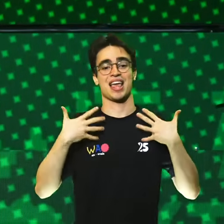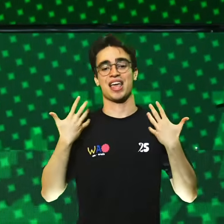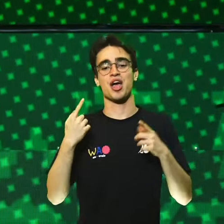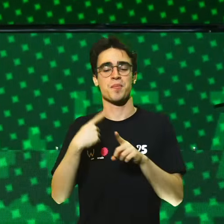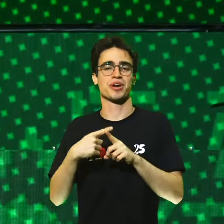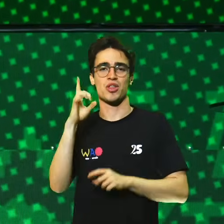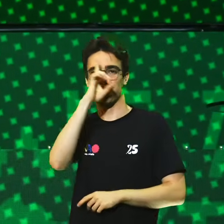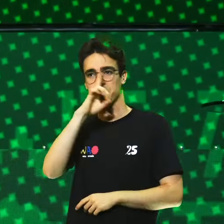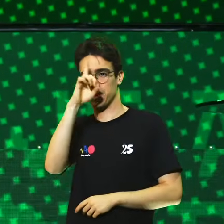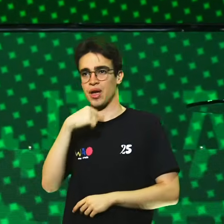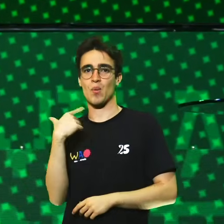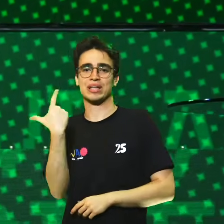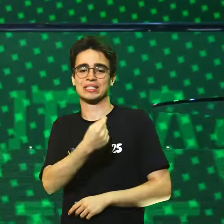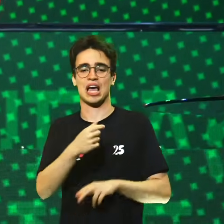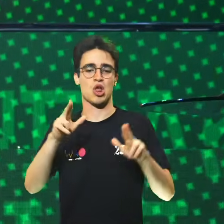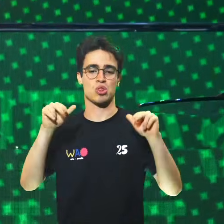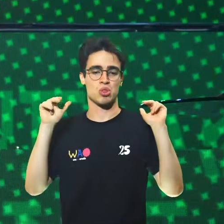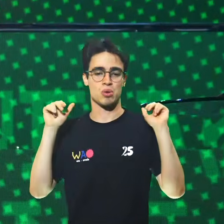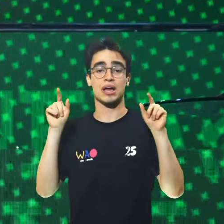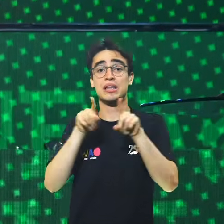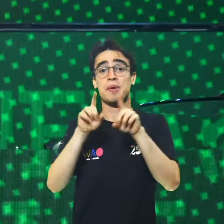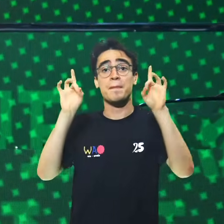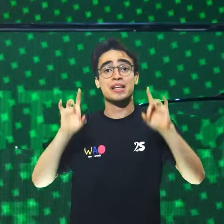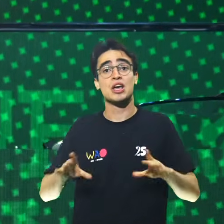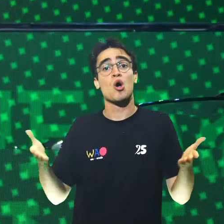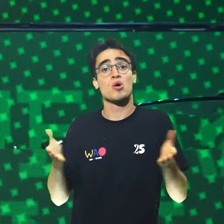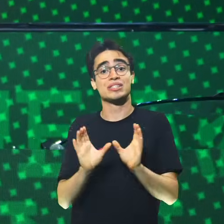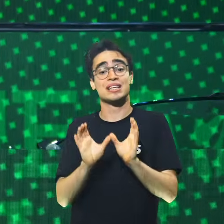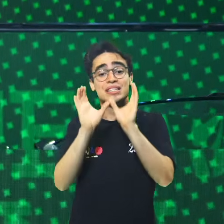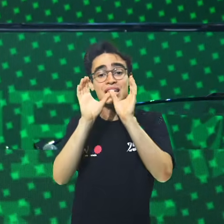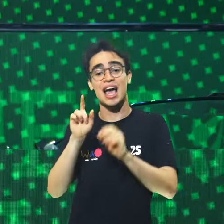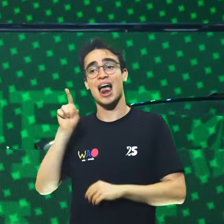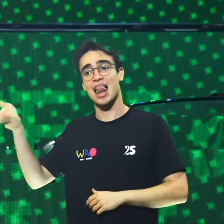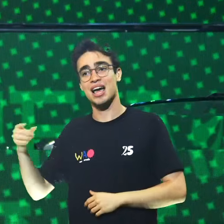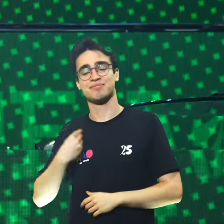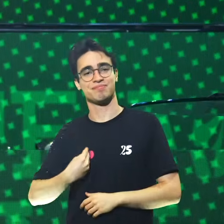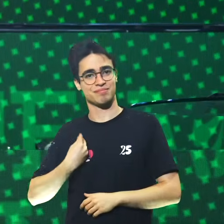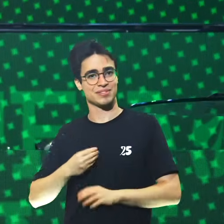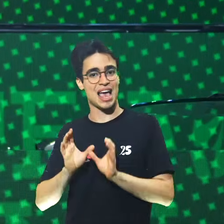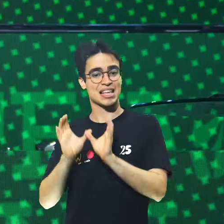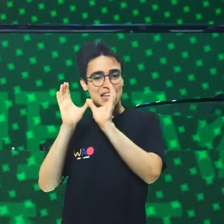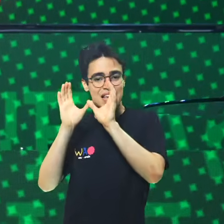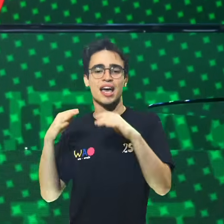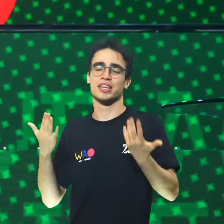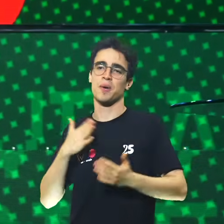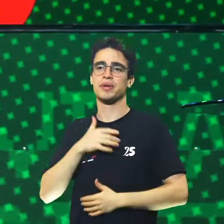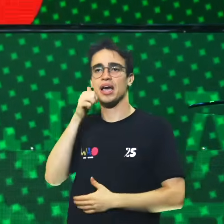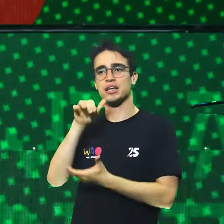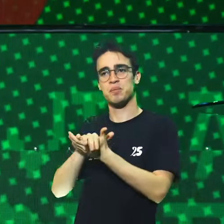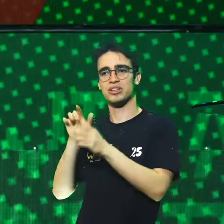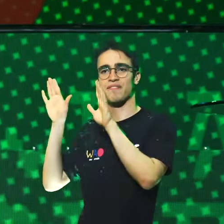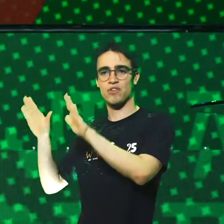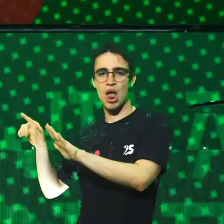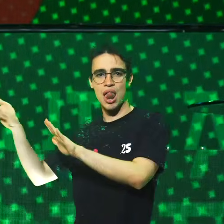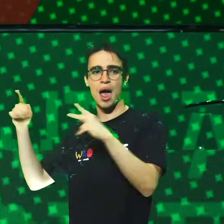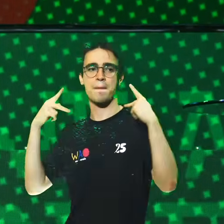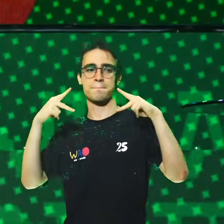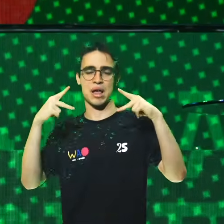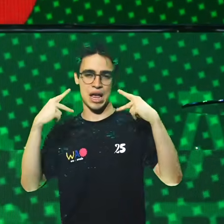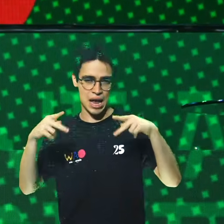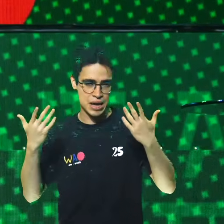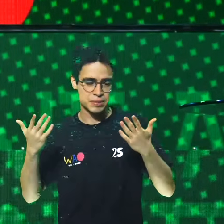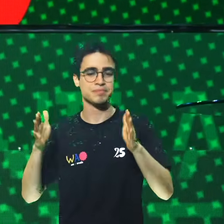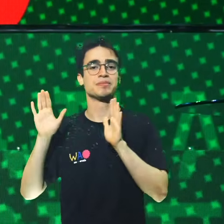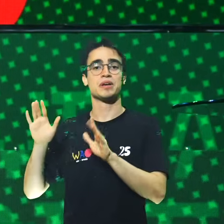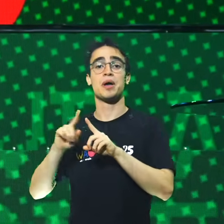domingo, especialmente domingo de ceia. E hoje nós tínhamos a ceia lá, minha esposa ficou ministrando. Mas eu